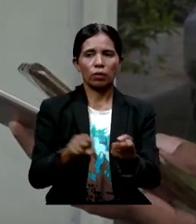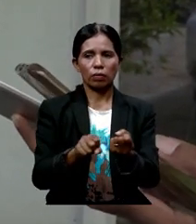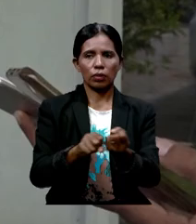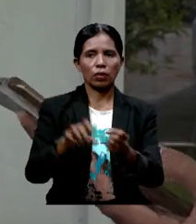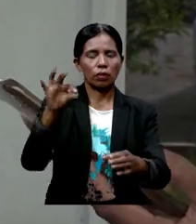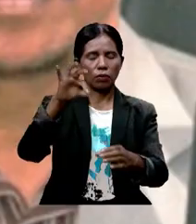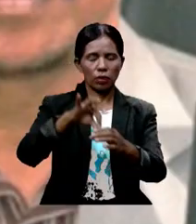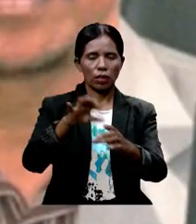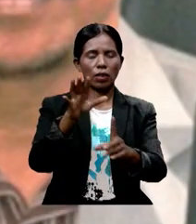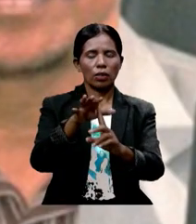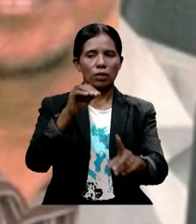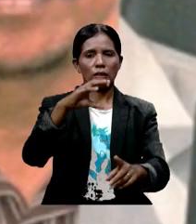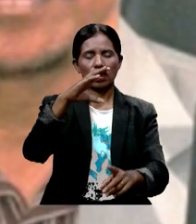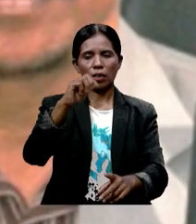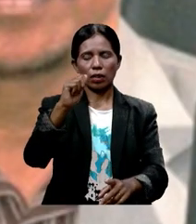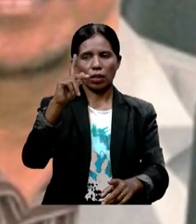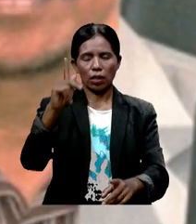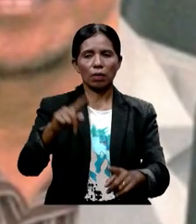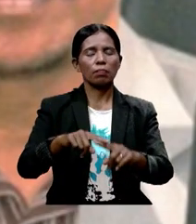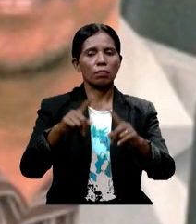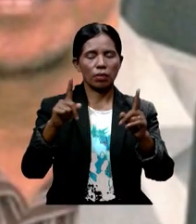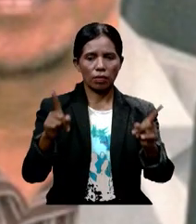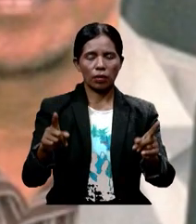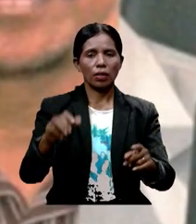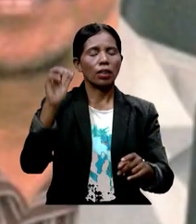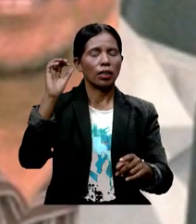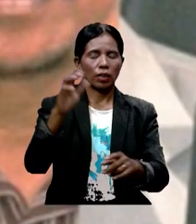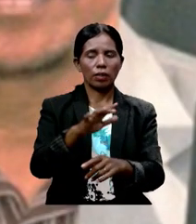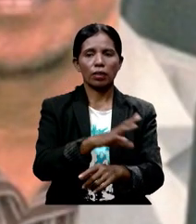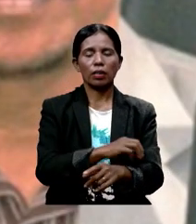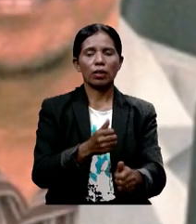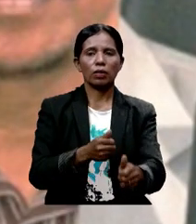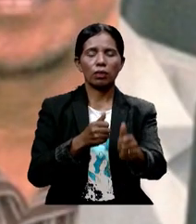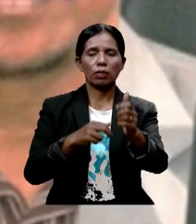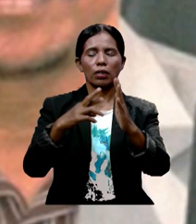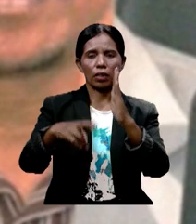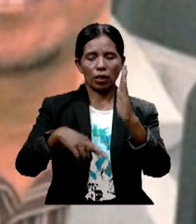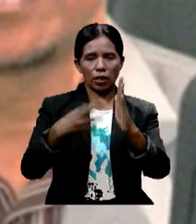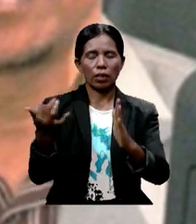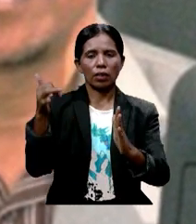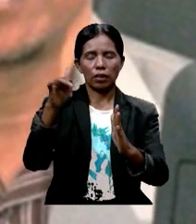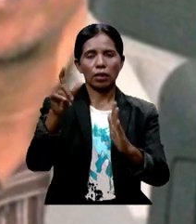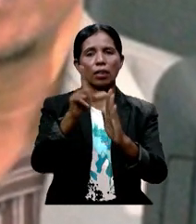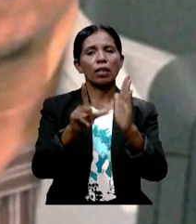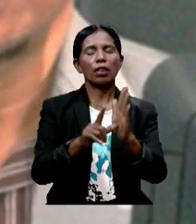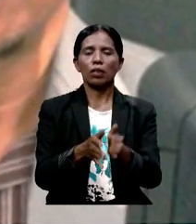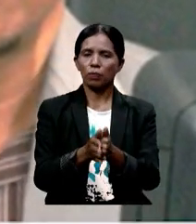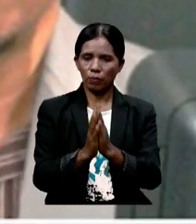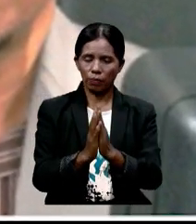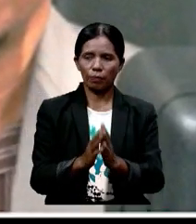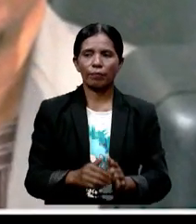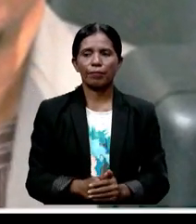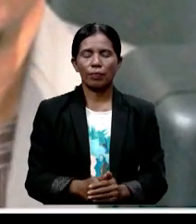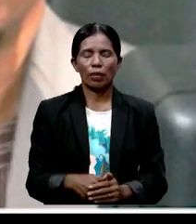e eleição para o comissário CAC, mas a submissão candidato né, tem que preencher o critério da né, lei russo. Desde